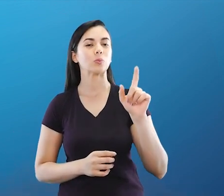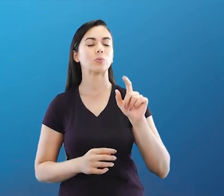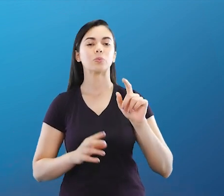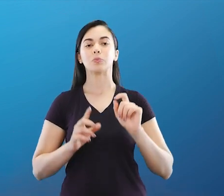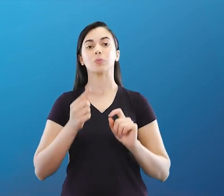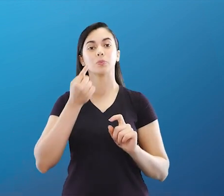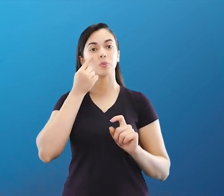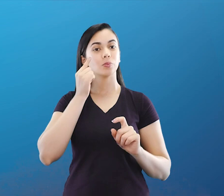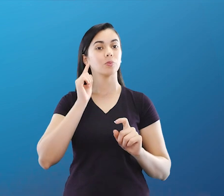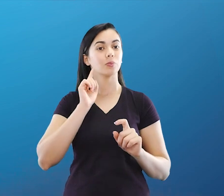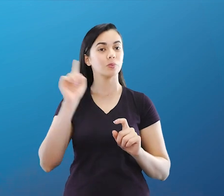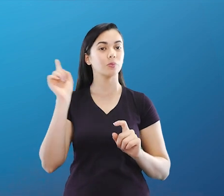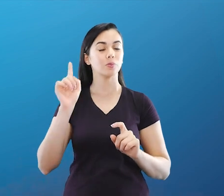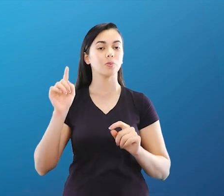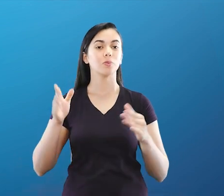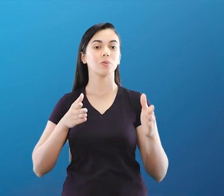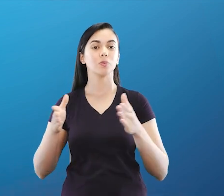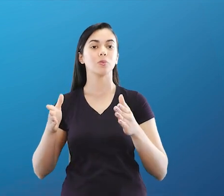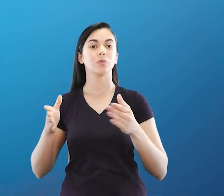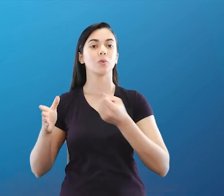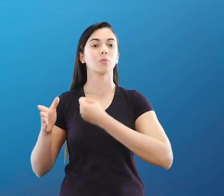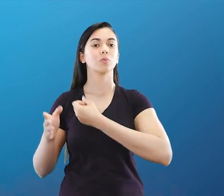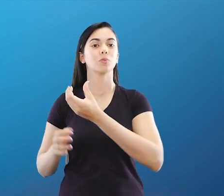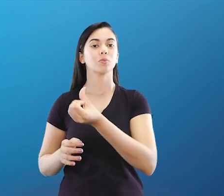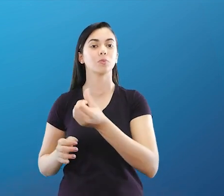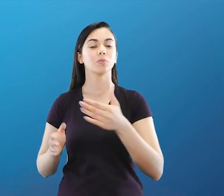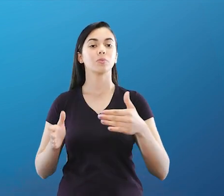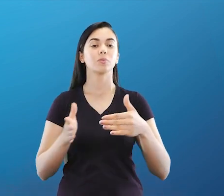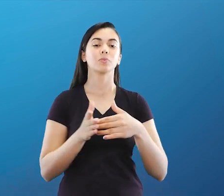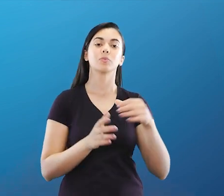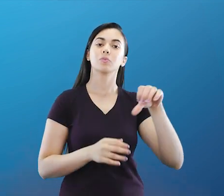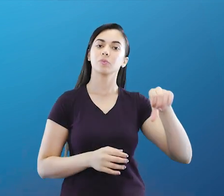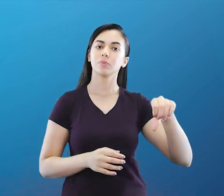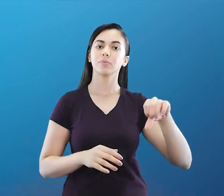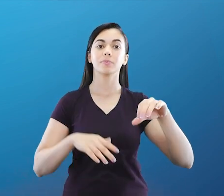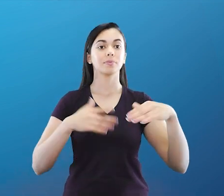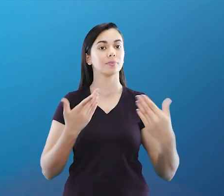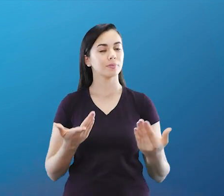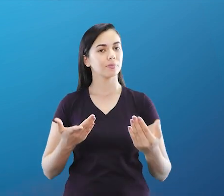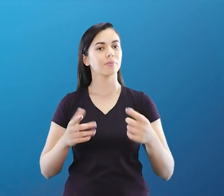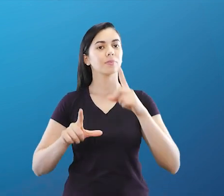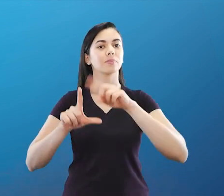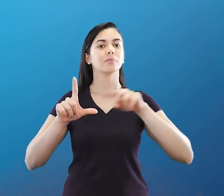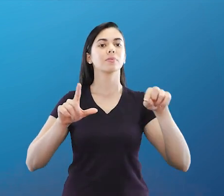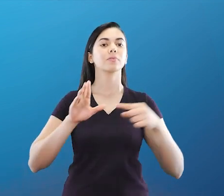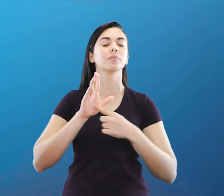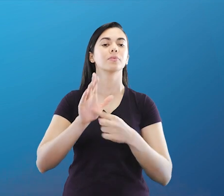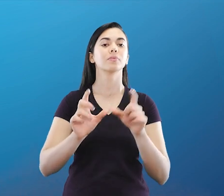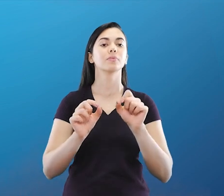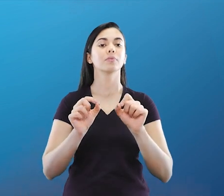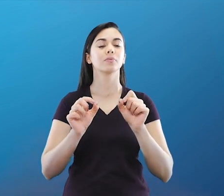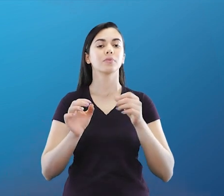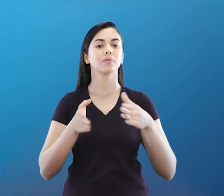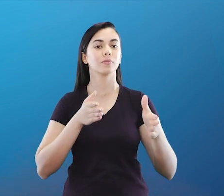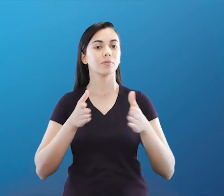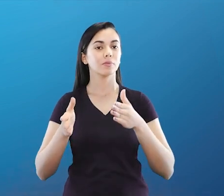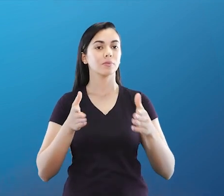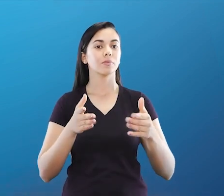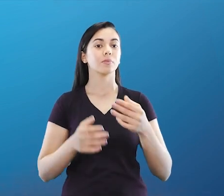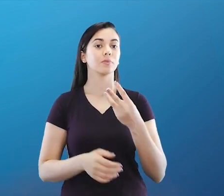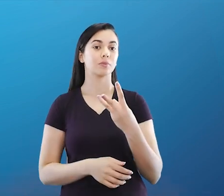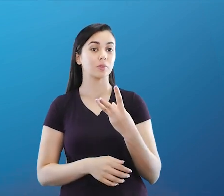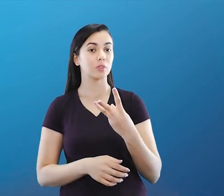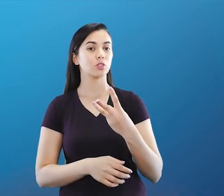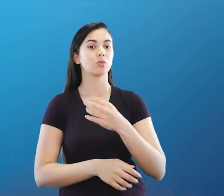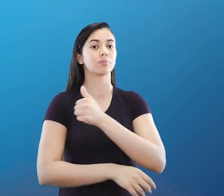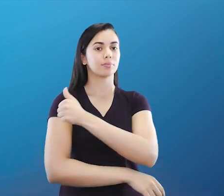ela está lá entre o número 6 e o número 9. Como esse gráfico ele apresenta um intervalo de